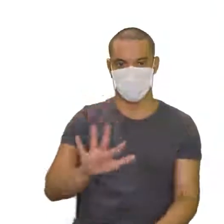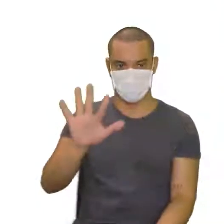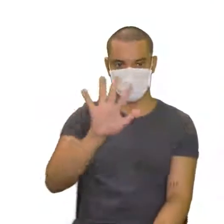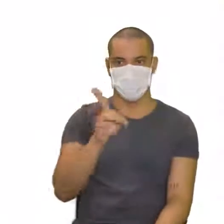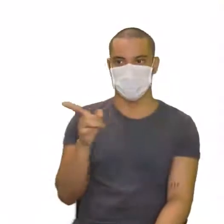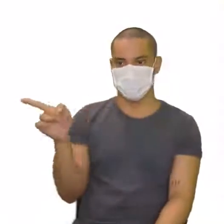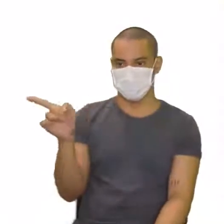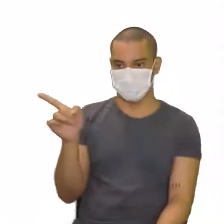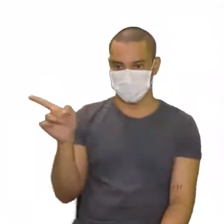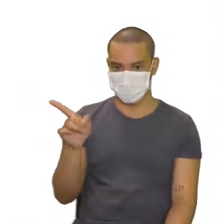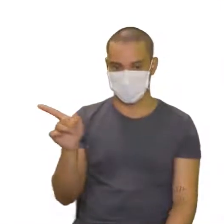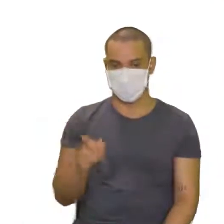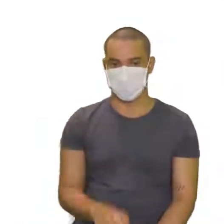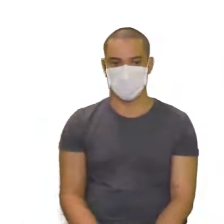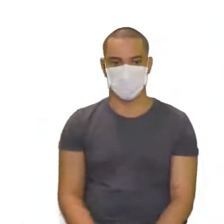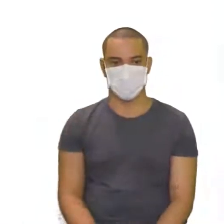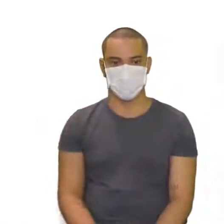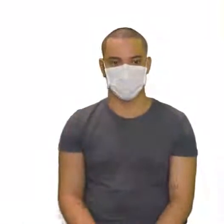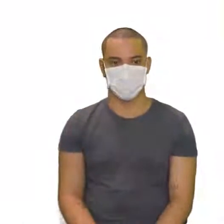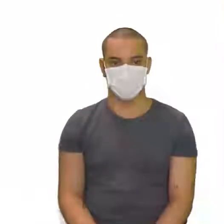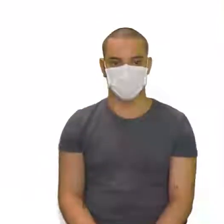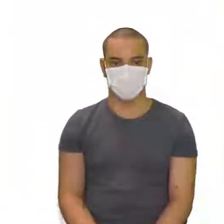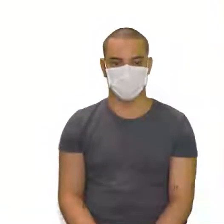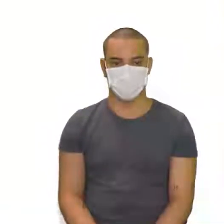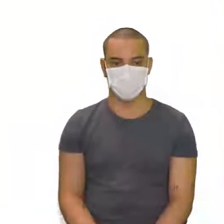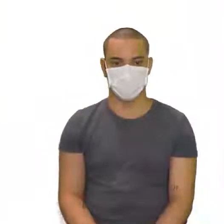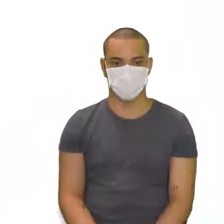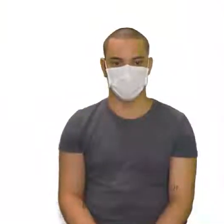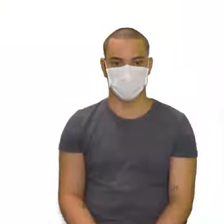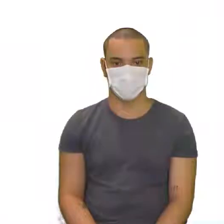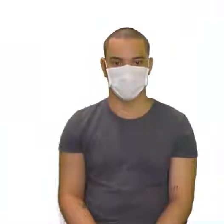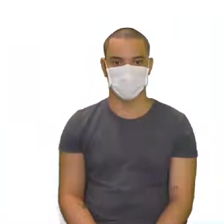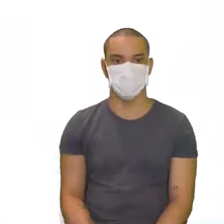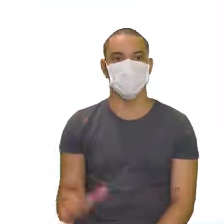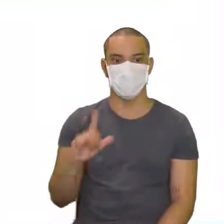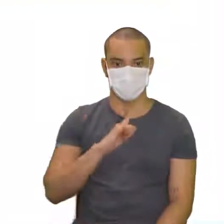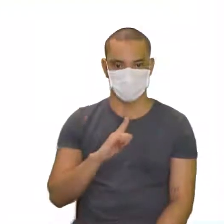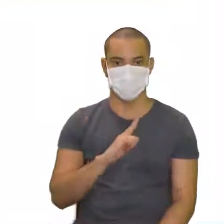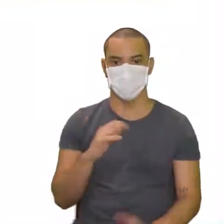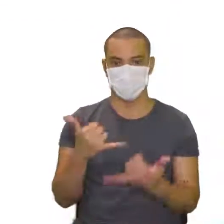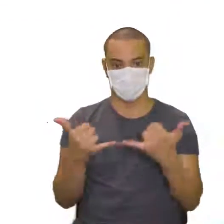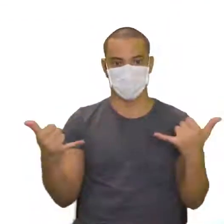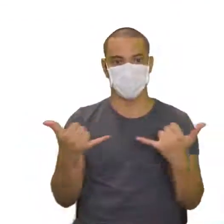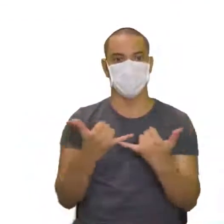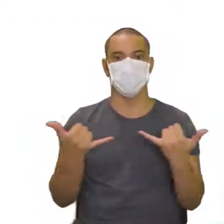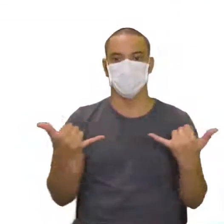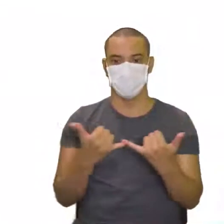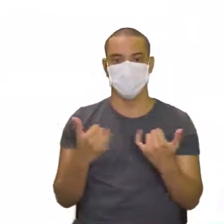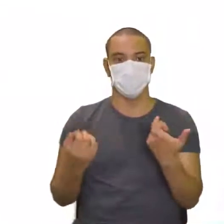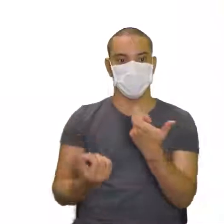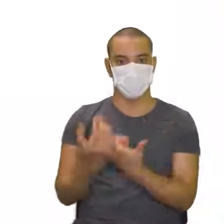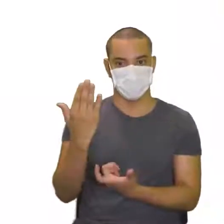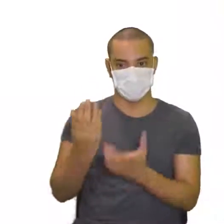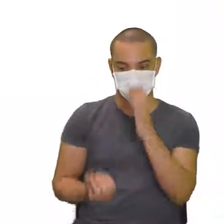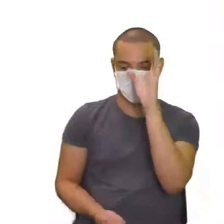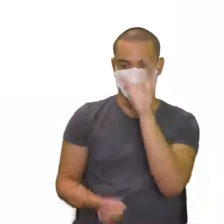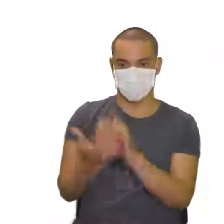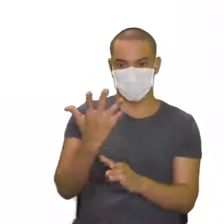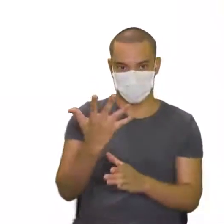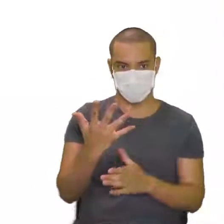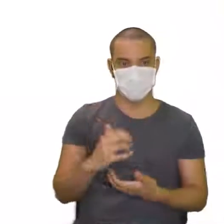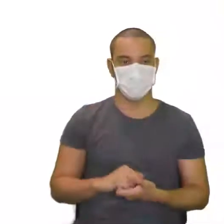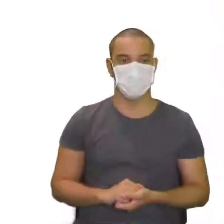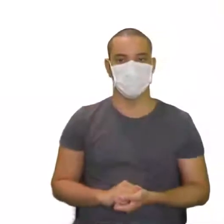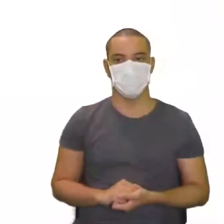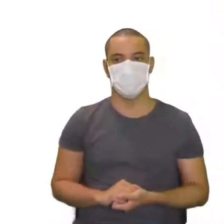aqui a nossa limalha de ferro, nosso experimento, e as linhas elas são obtidas dessa fórmula aqui, ok? O solenoide